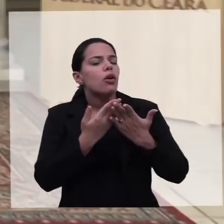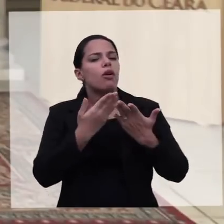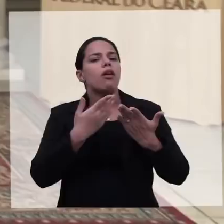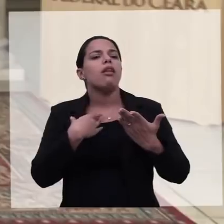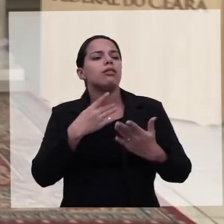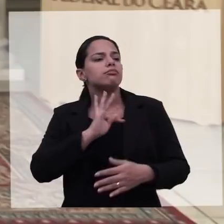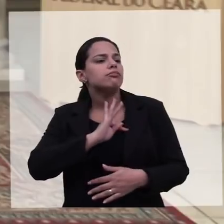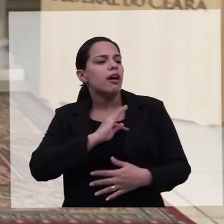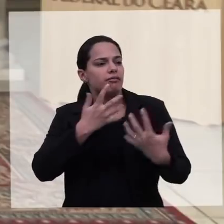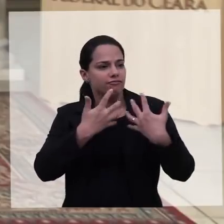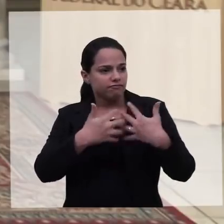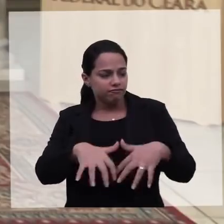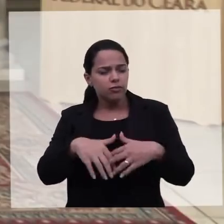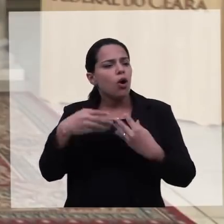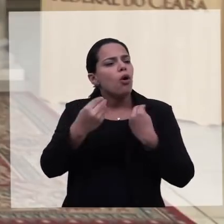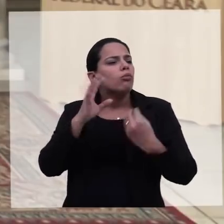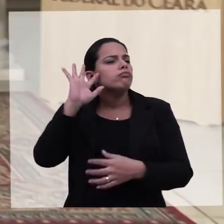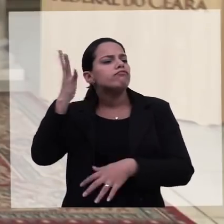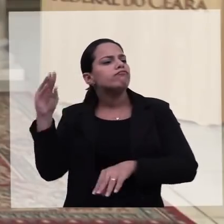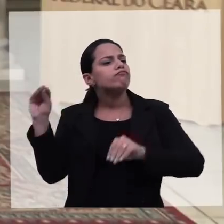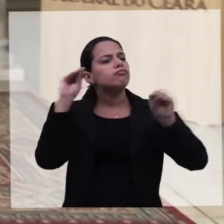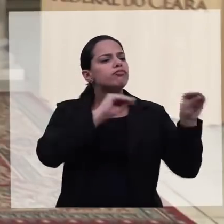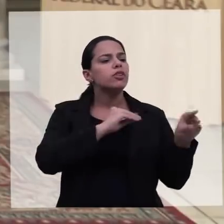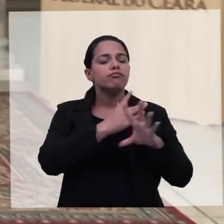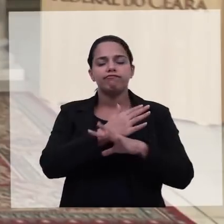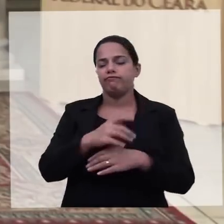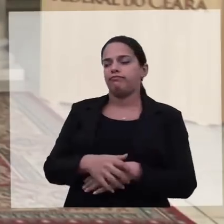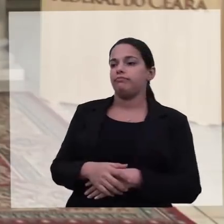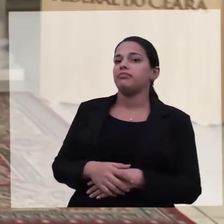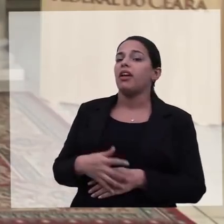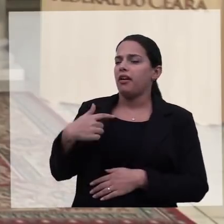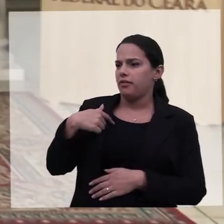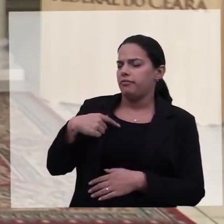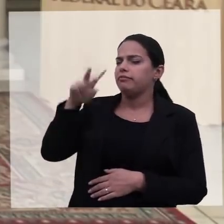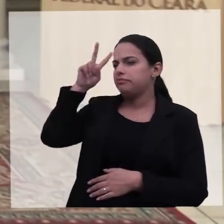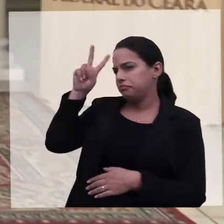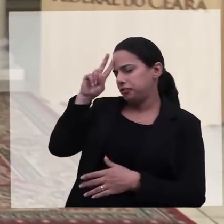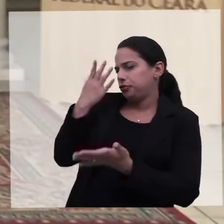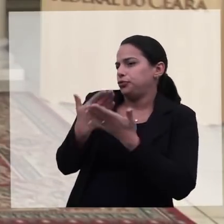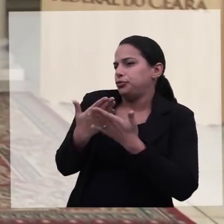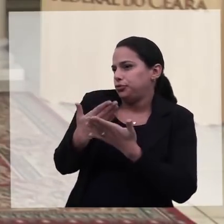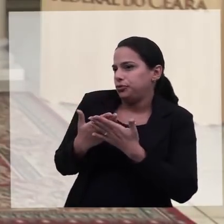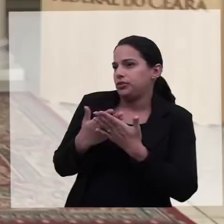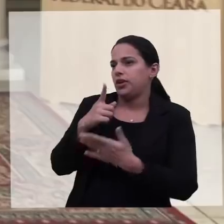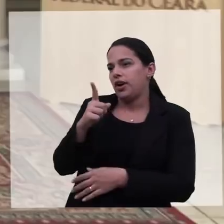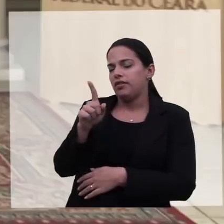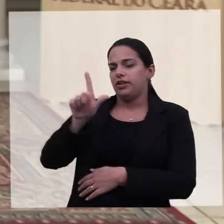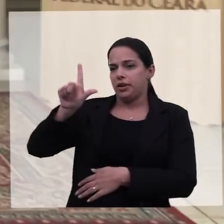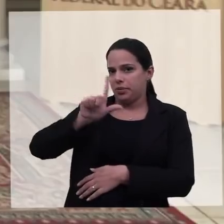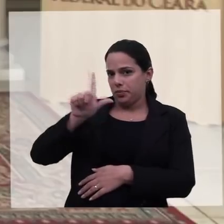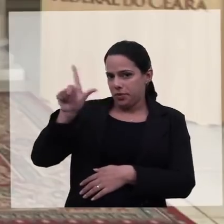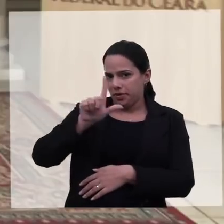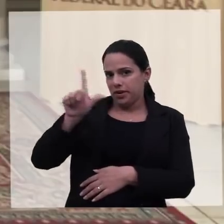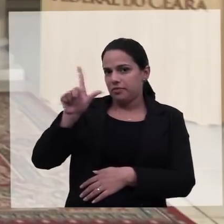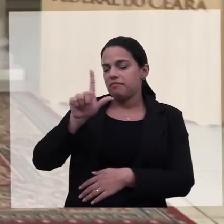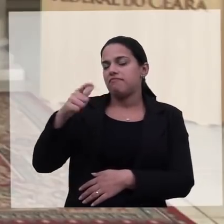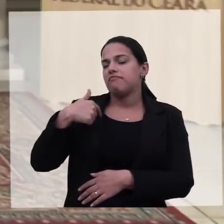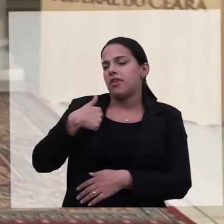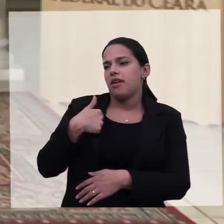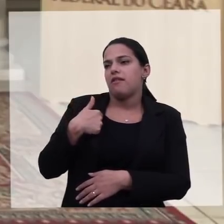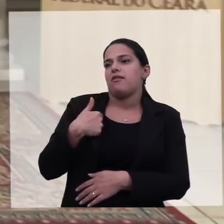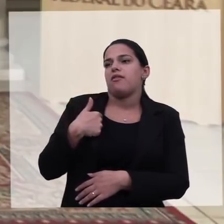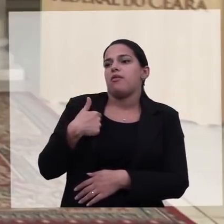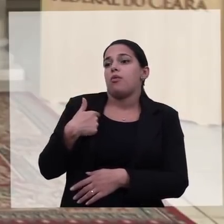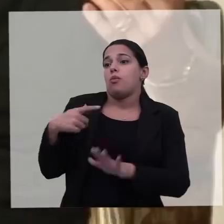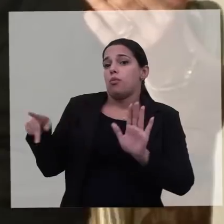foi essa decisão de vir para cá? Foi engraçado, né? Eu estava em Limoeiro e eu